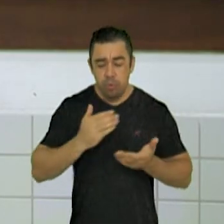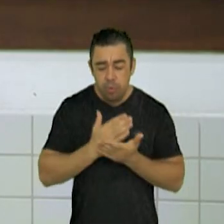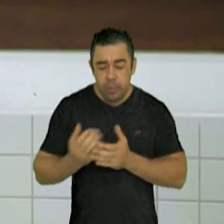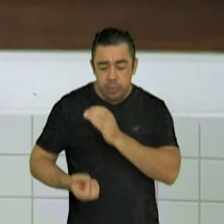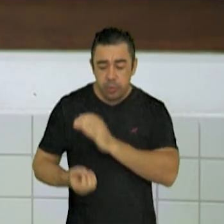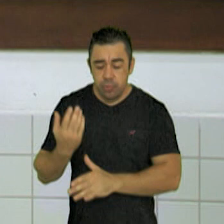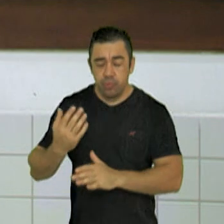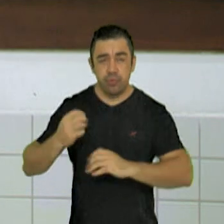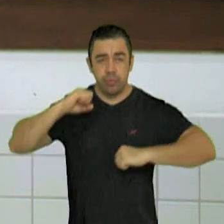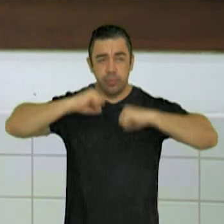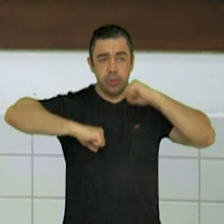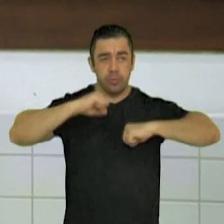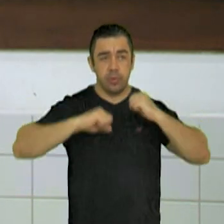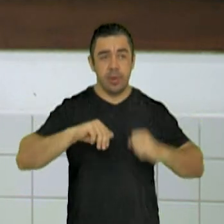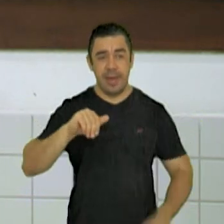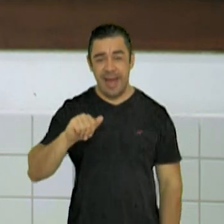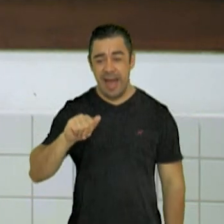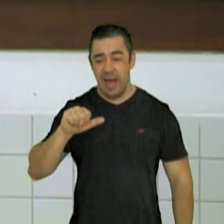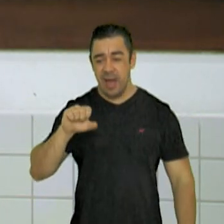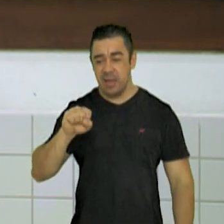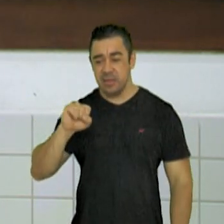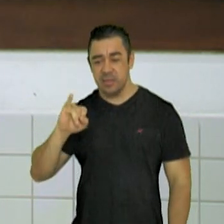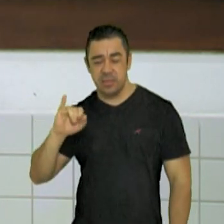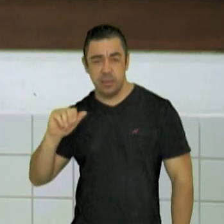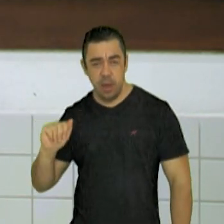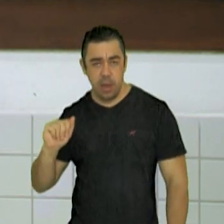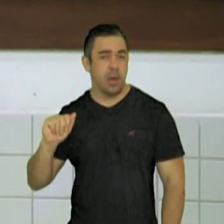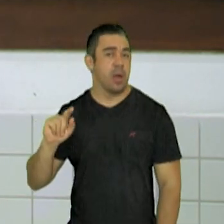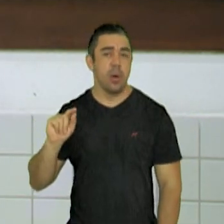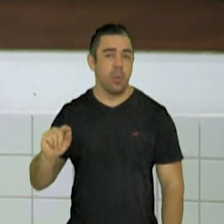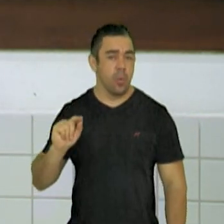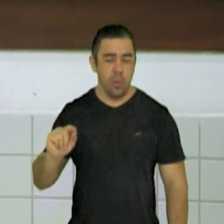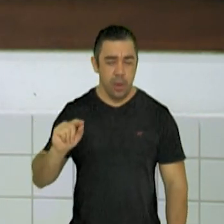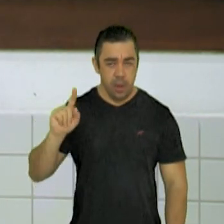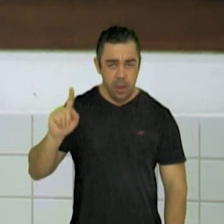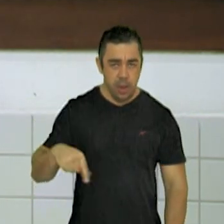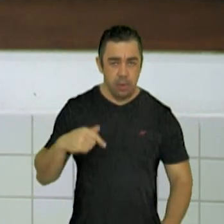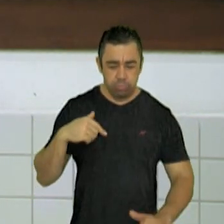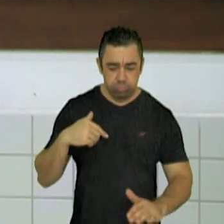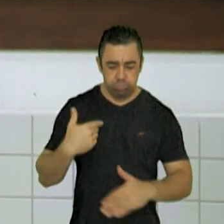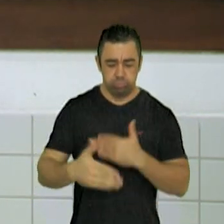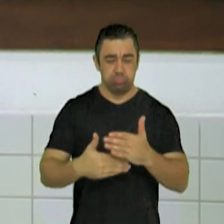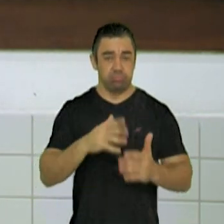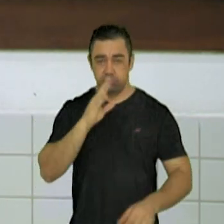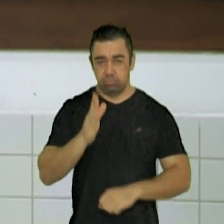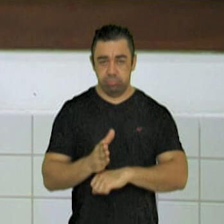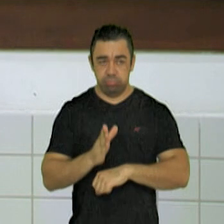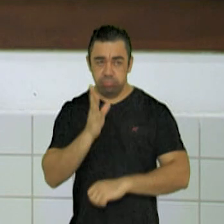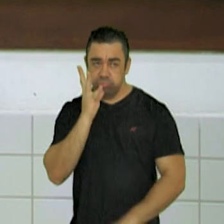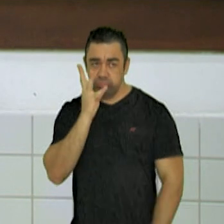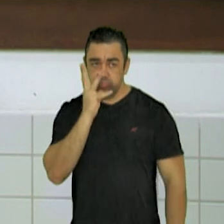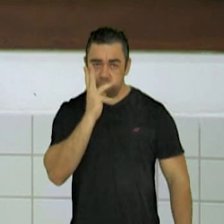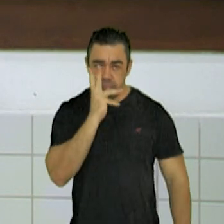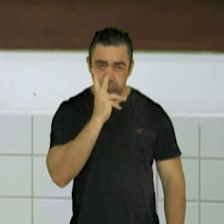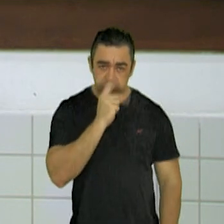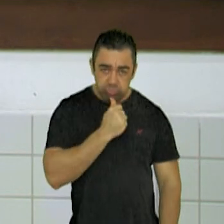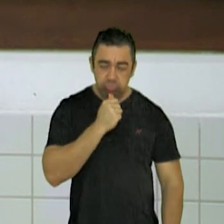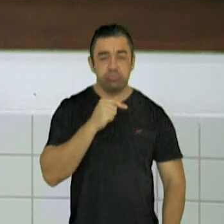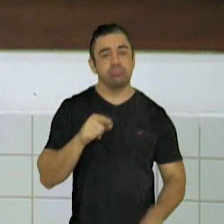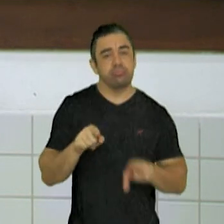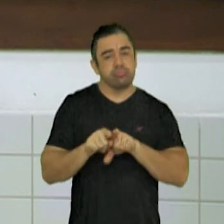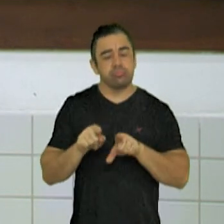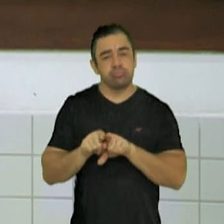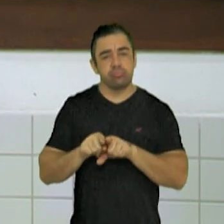industrialização na Ásia, Vimos nas aulas anteriores que foi uma industrialização do tipo tardia ou periférica, diferente